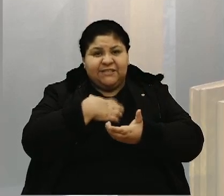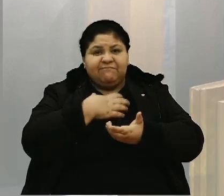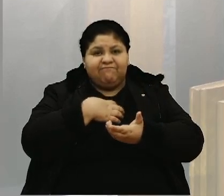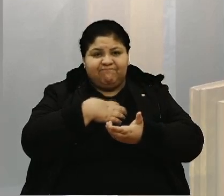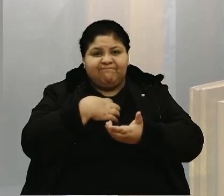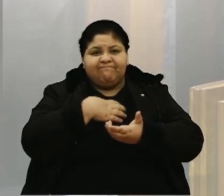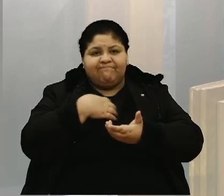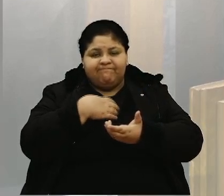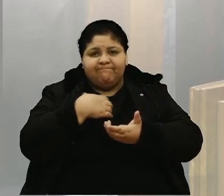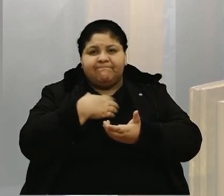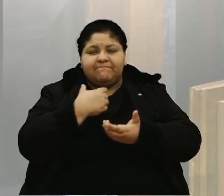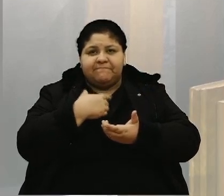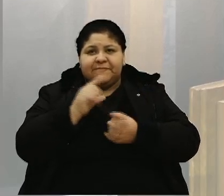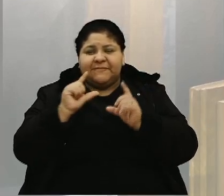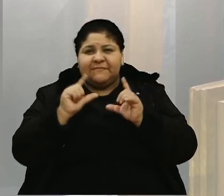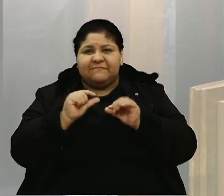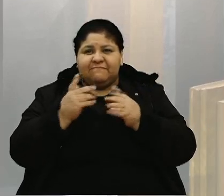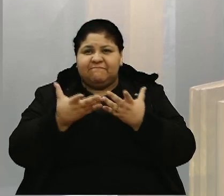se sentindo um pouco